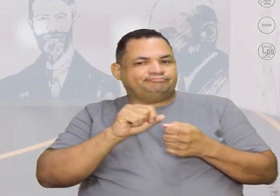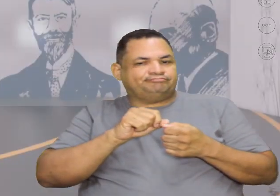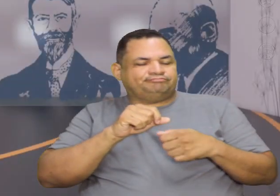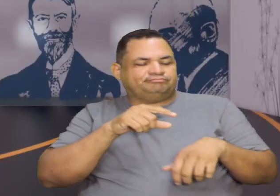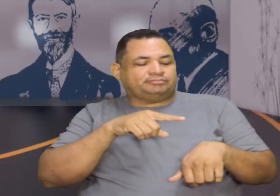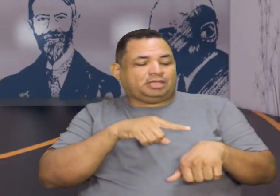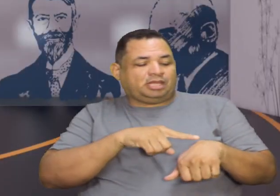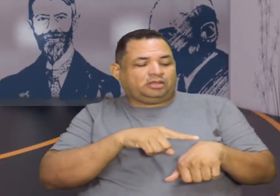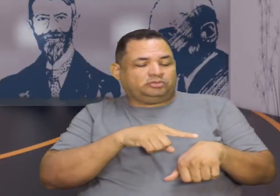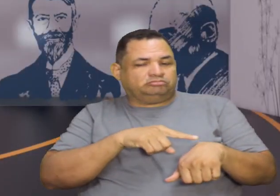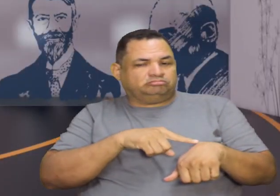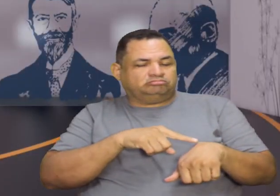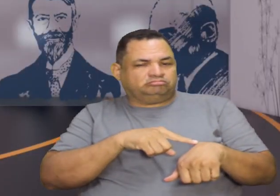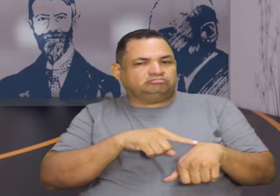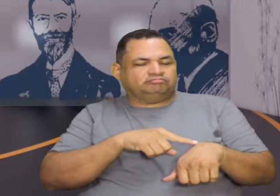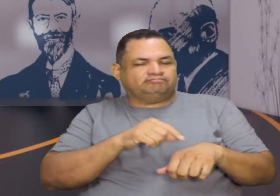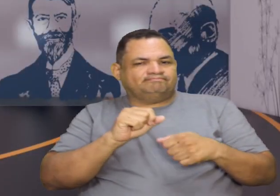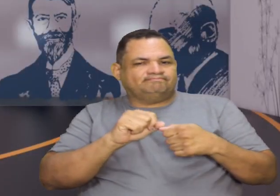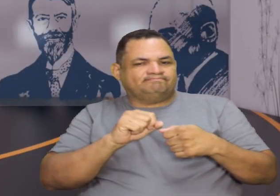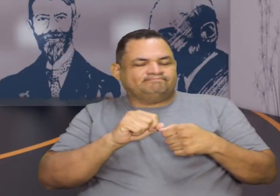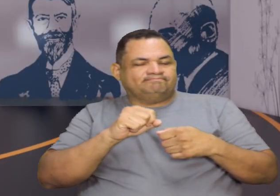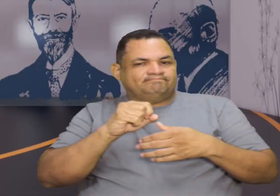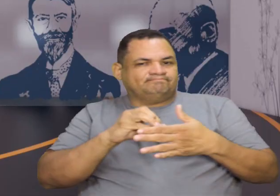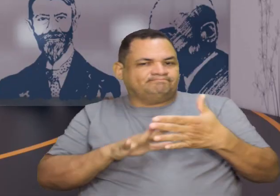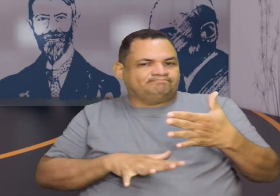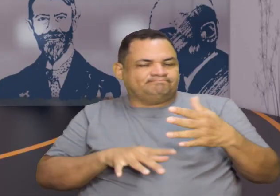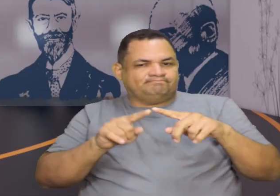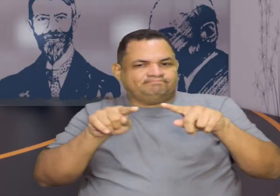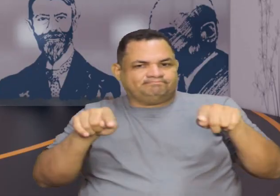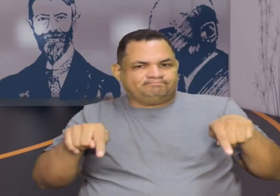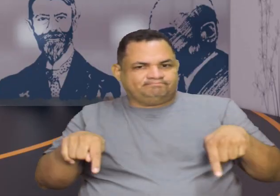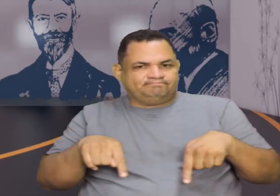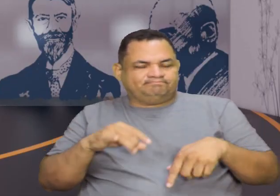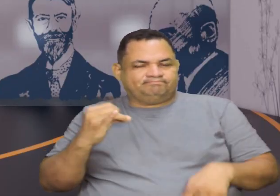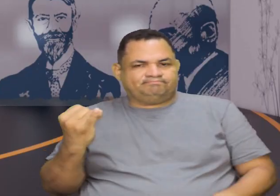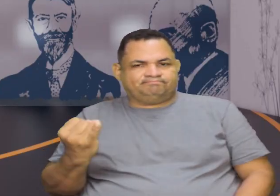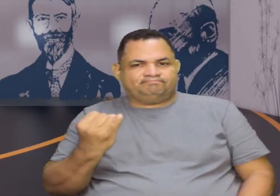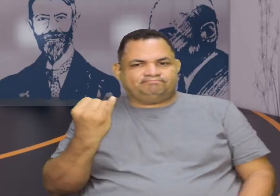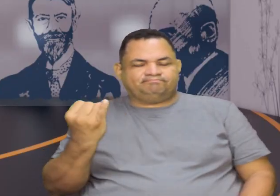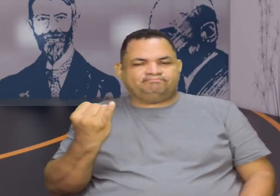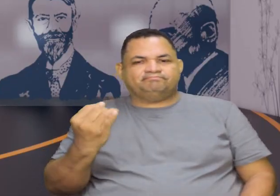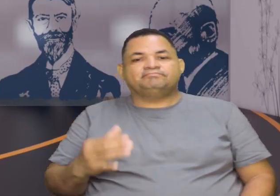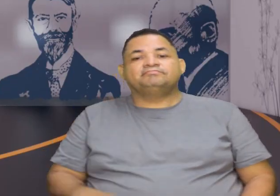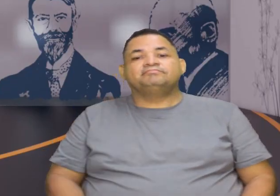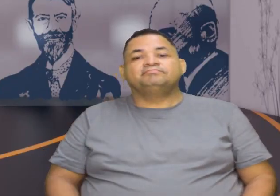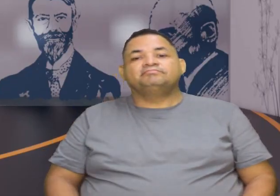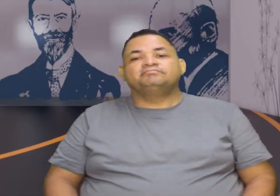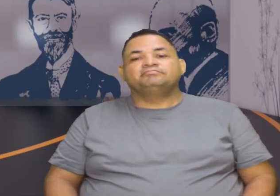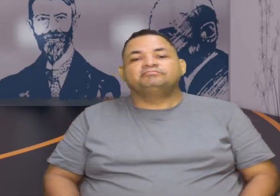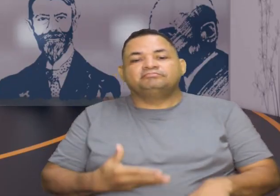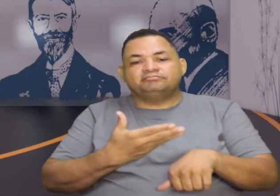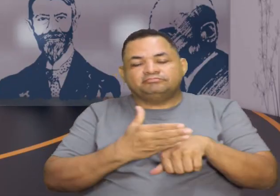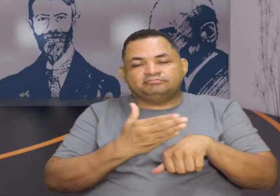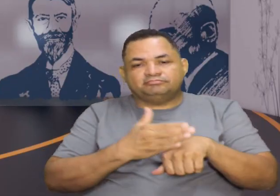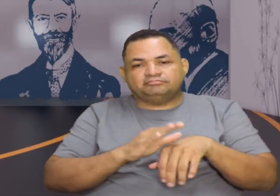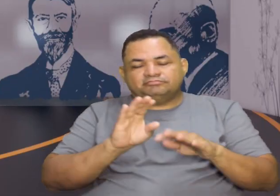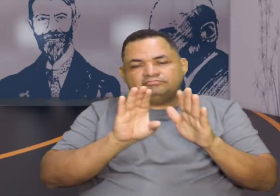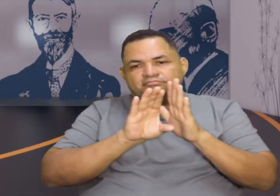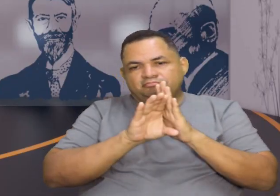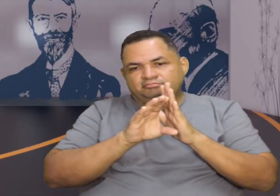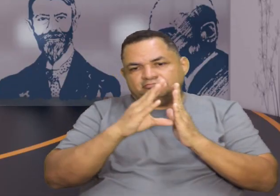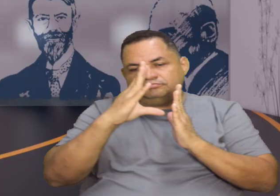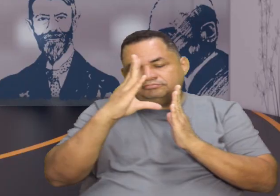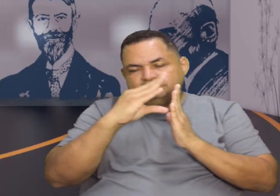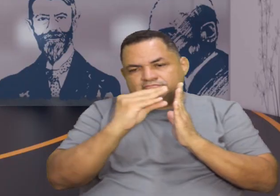um tempinho aí, né, para fazerem a atividade. A importância de vocês exercitarem o conteúdo